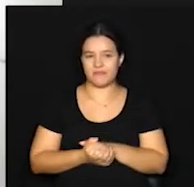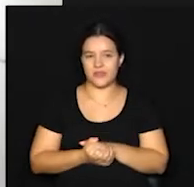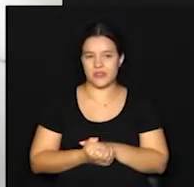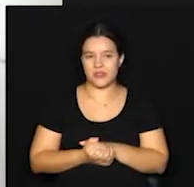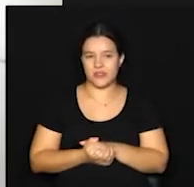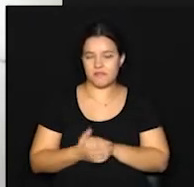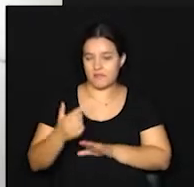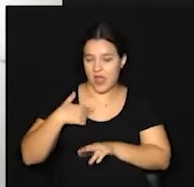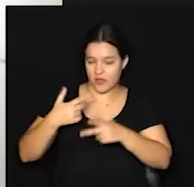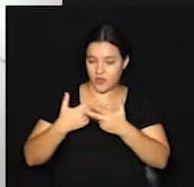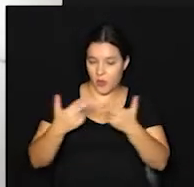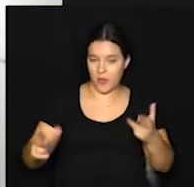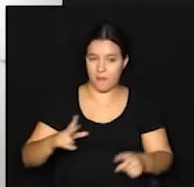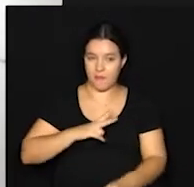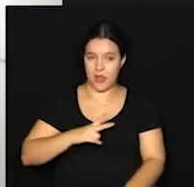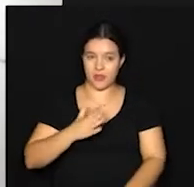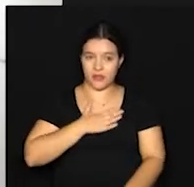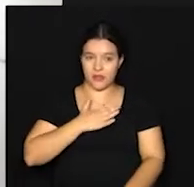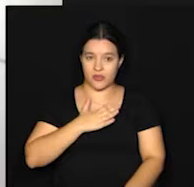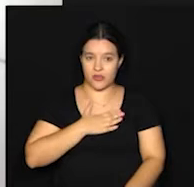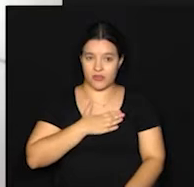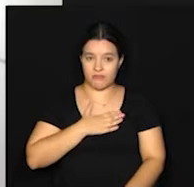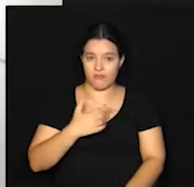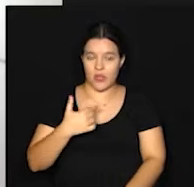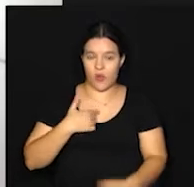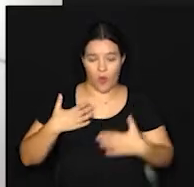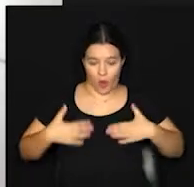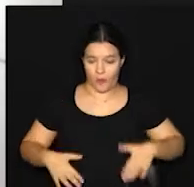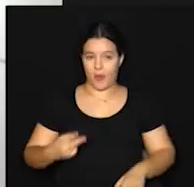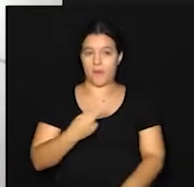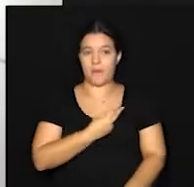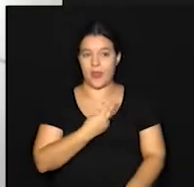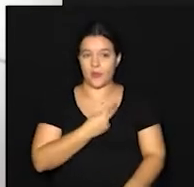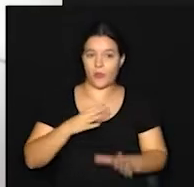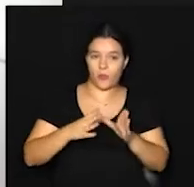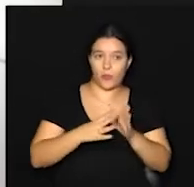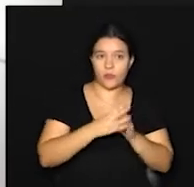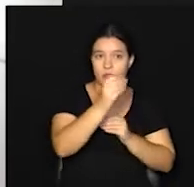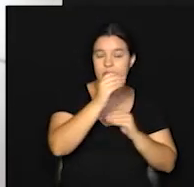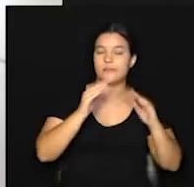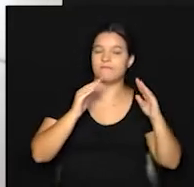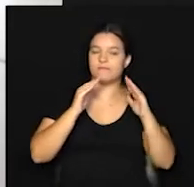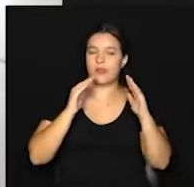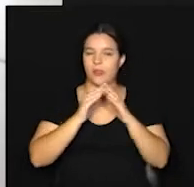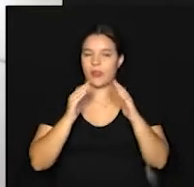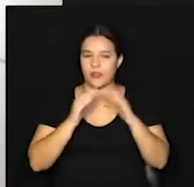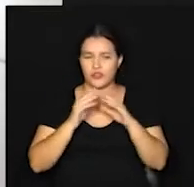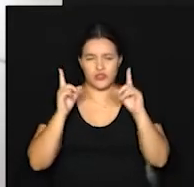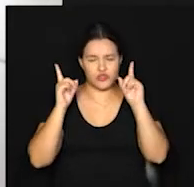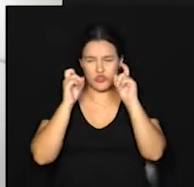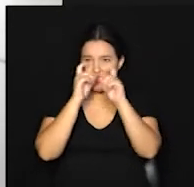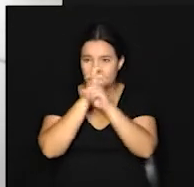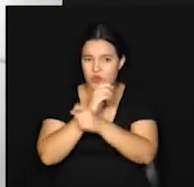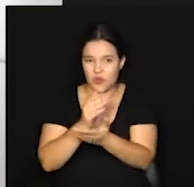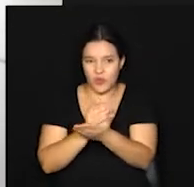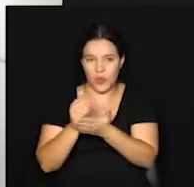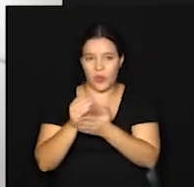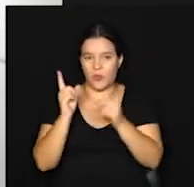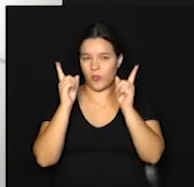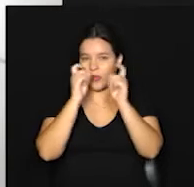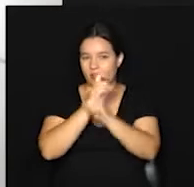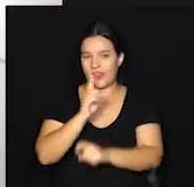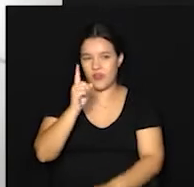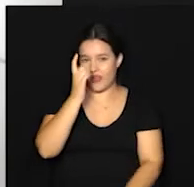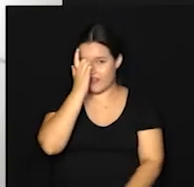os meus itens pessoais. Sim. E eu saí de casa assim. E eu falo, foi difícil no começo? Foi muito difícil. Não é